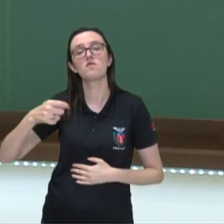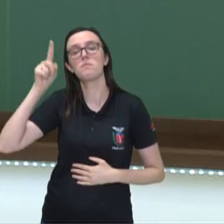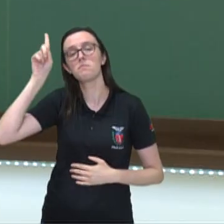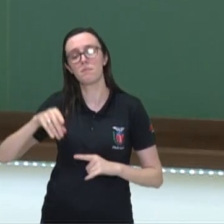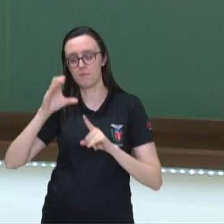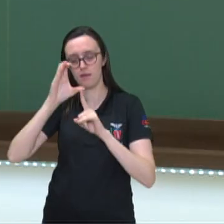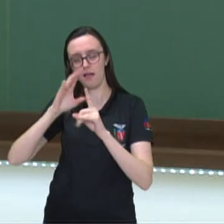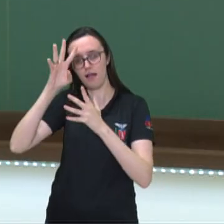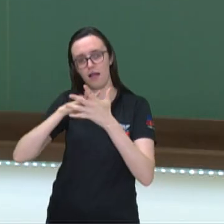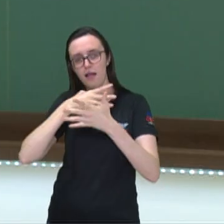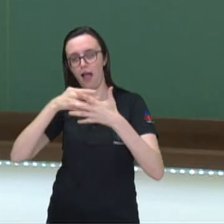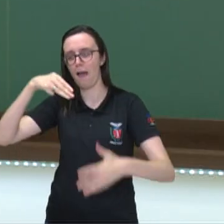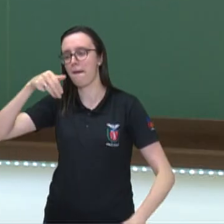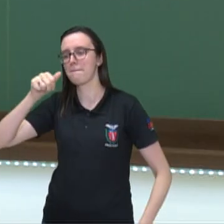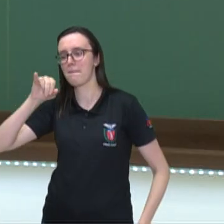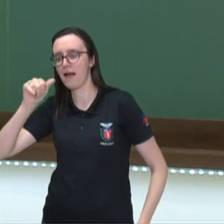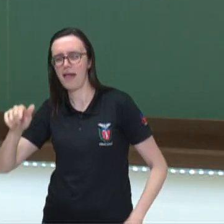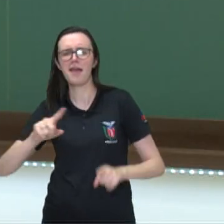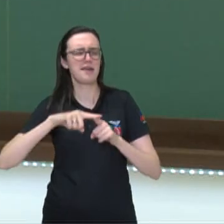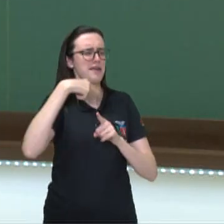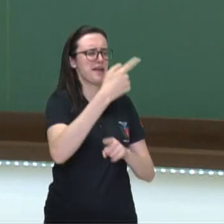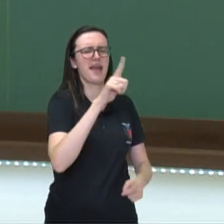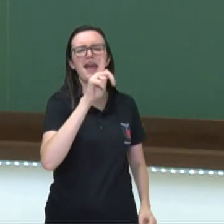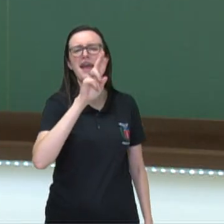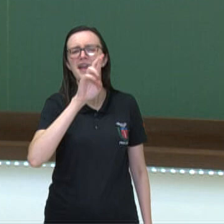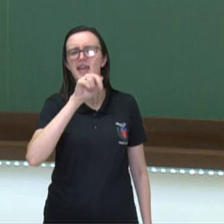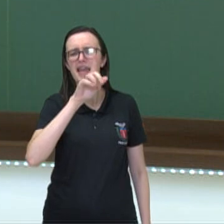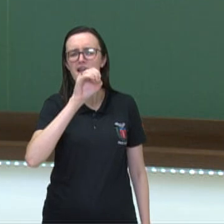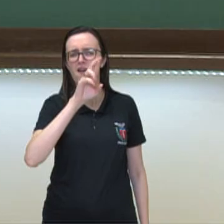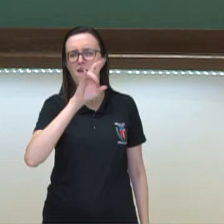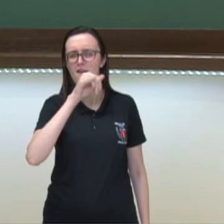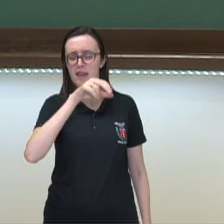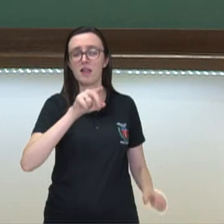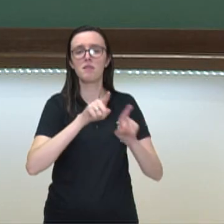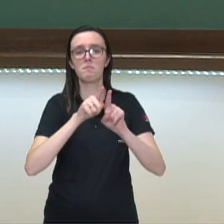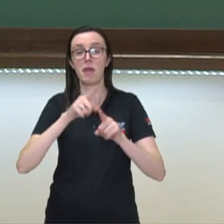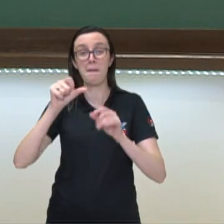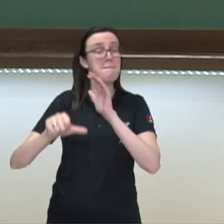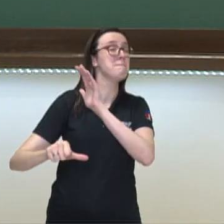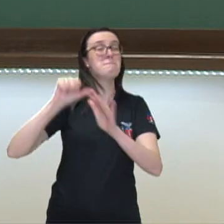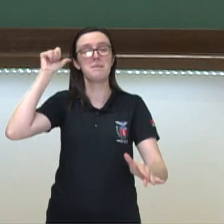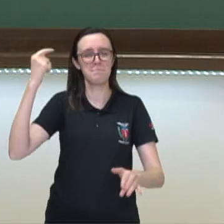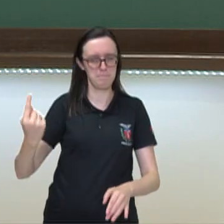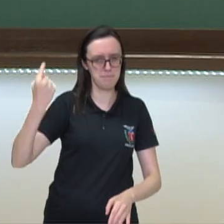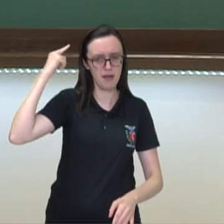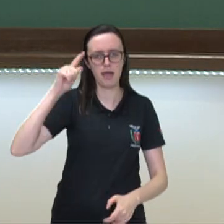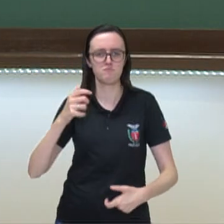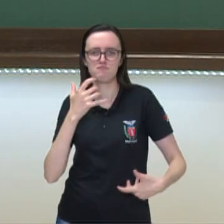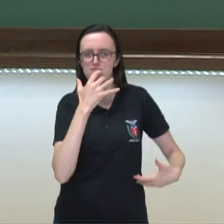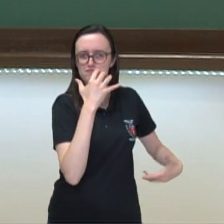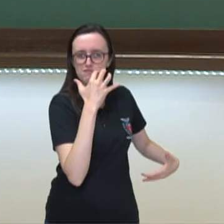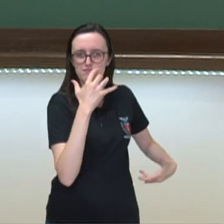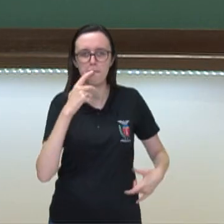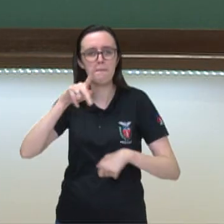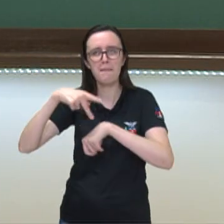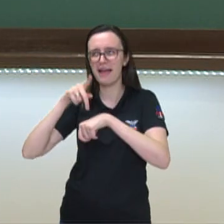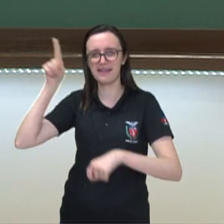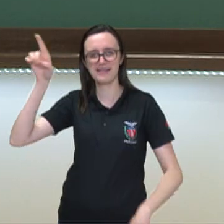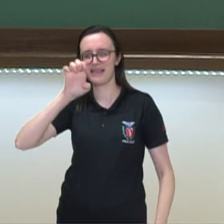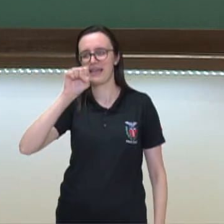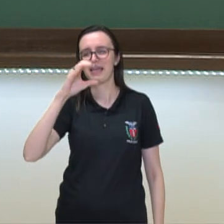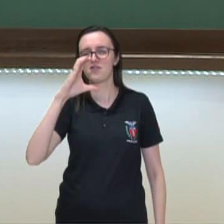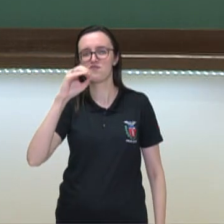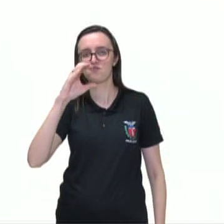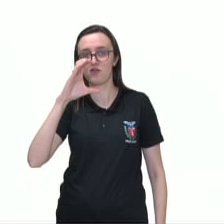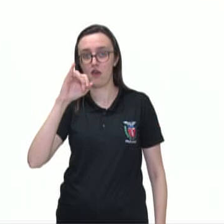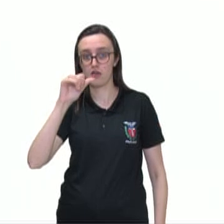do calendário gregoriano e do primeiro calendário que foi descoberto lá na Escócia. O calendário islâmico é um calendário lunar,